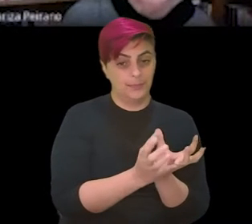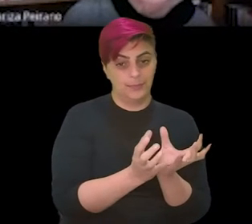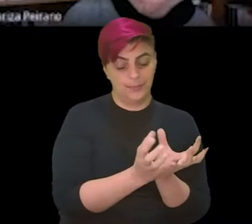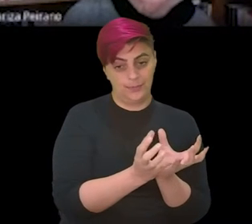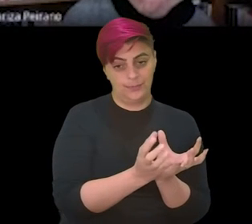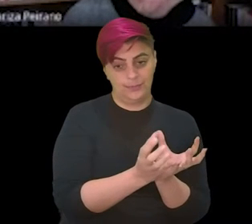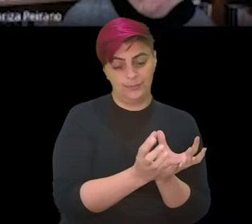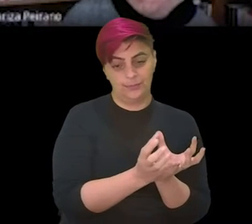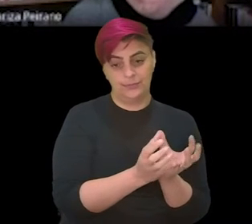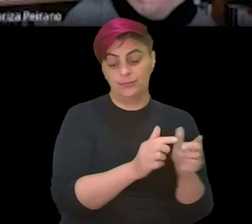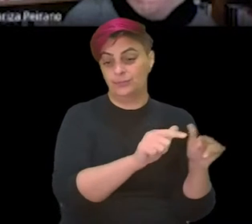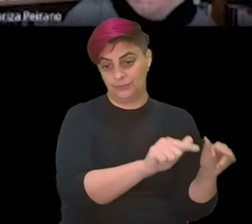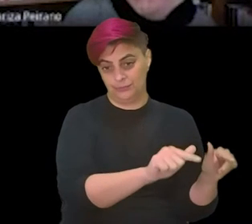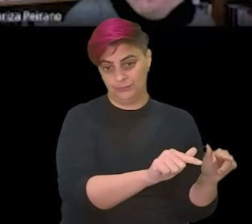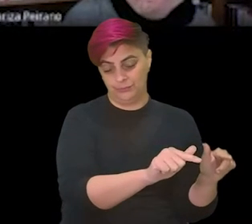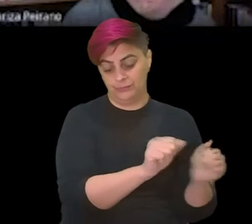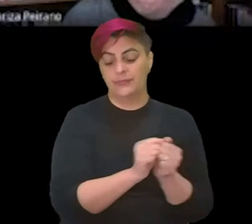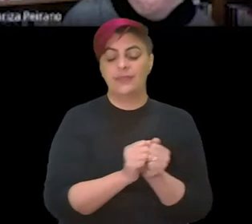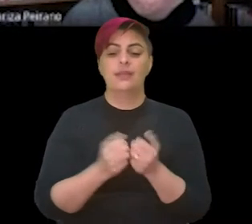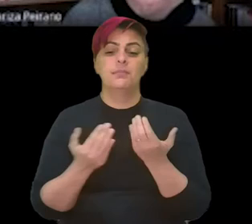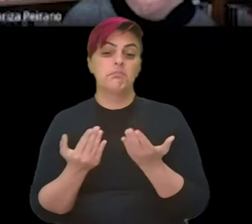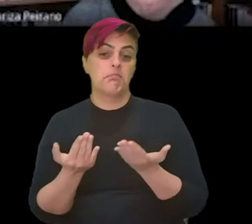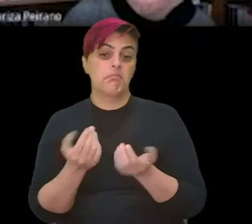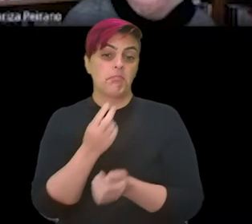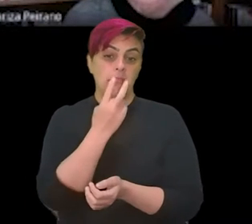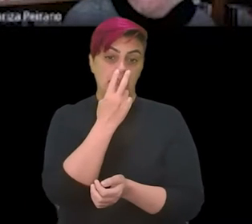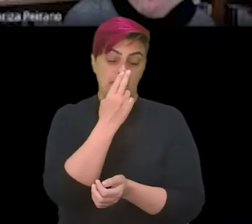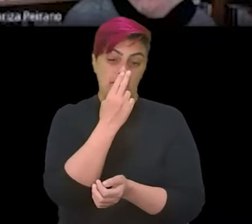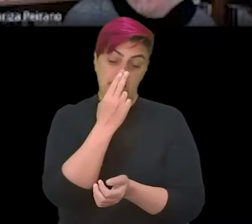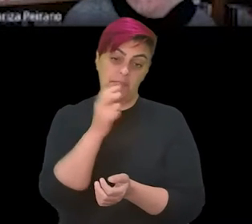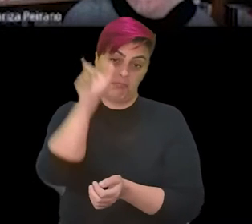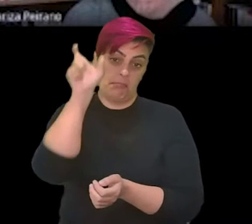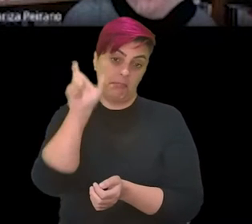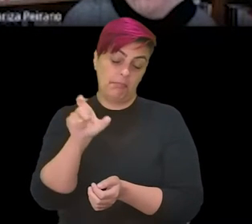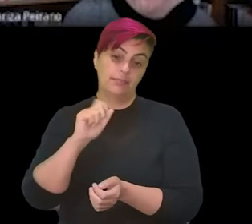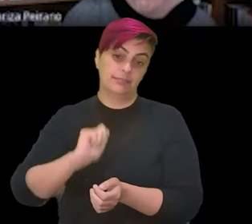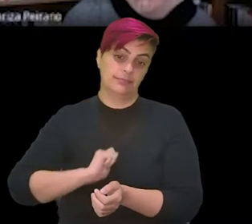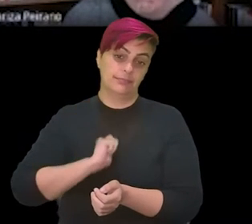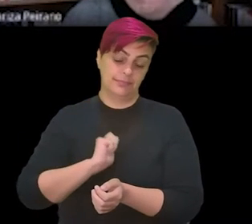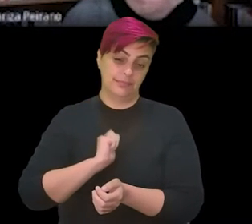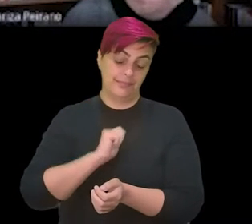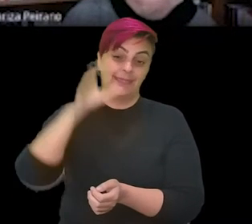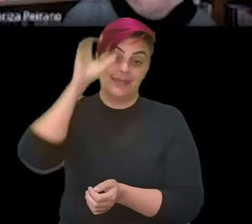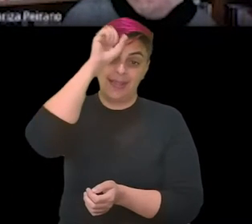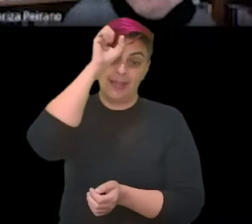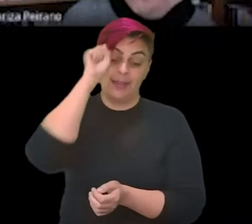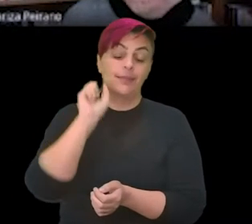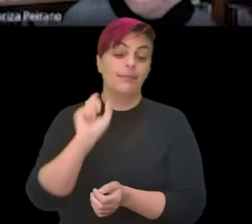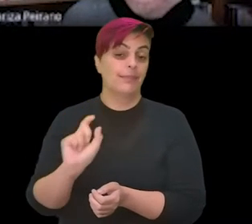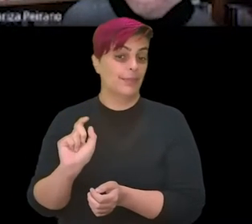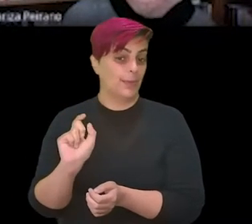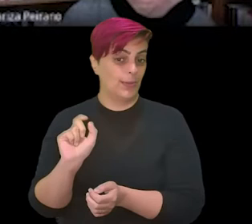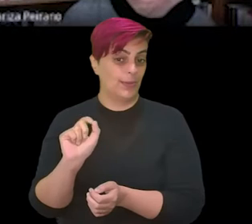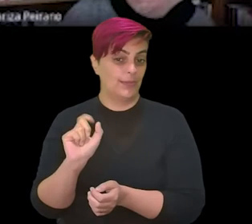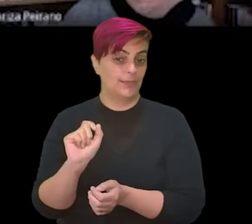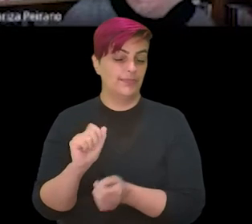de então, parece que Malinowski e os antropólogos em geral aprenderam que títulos importam e